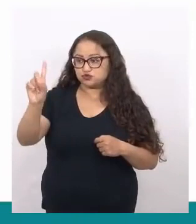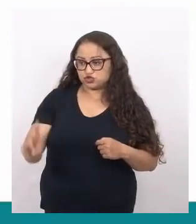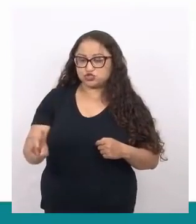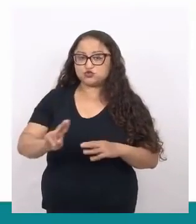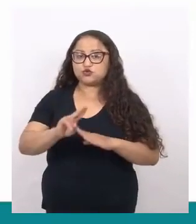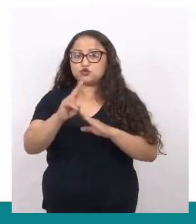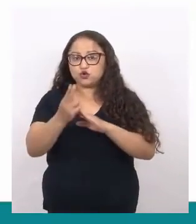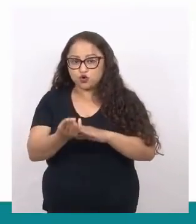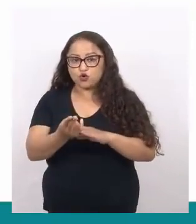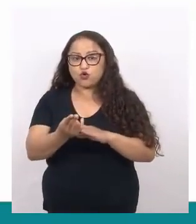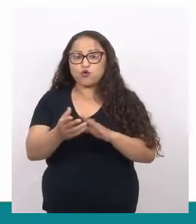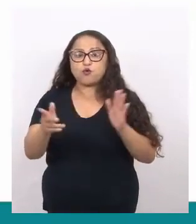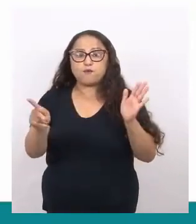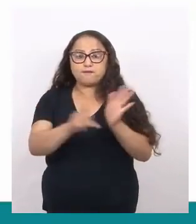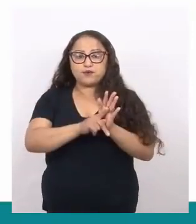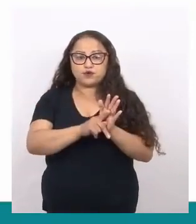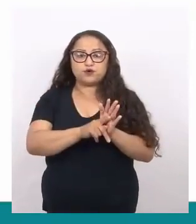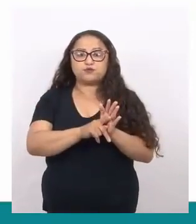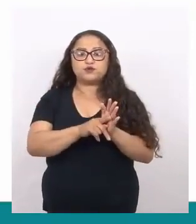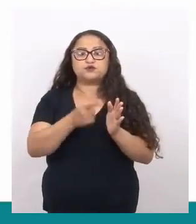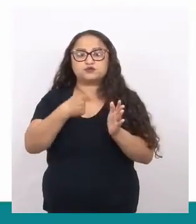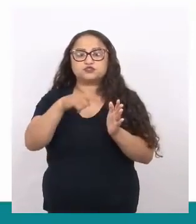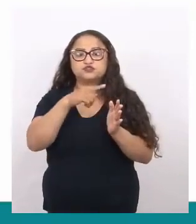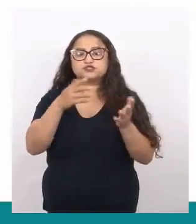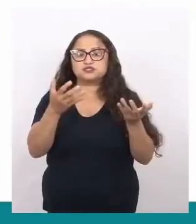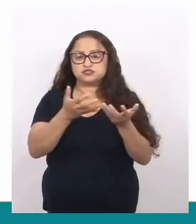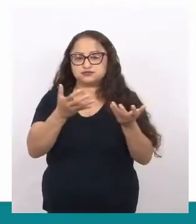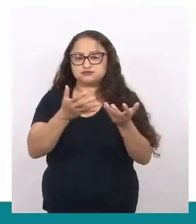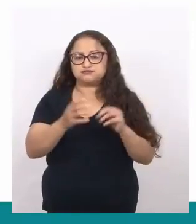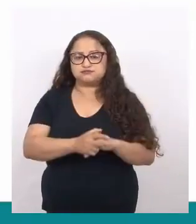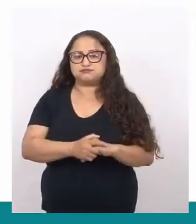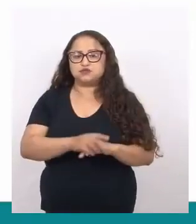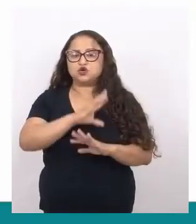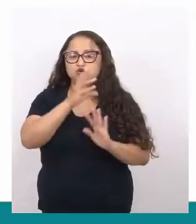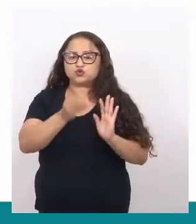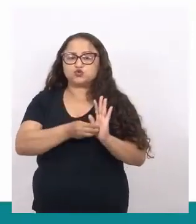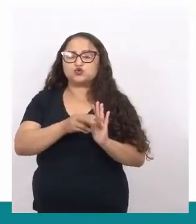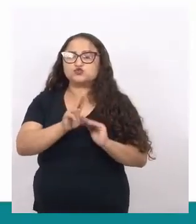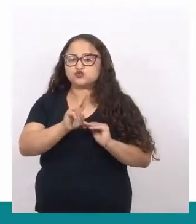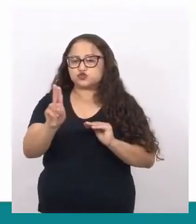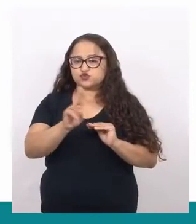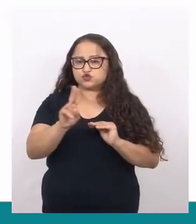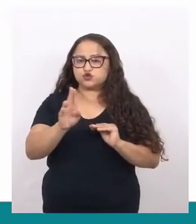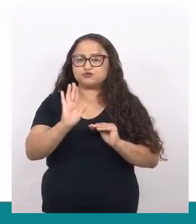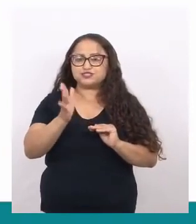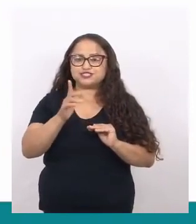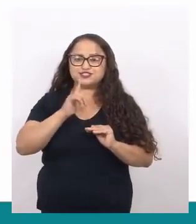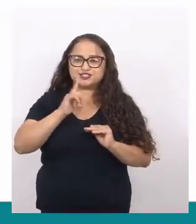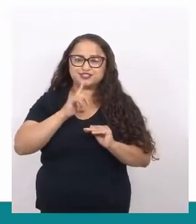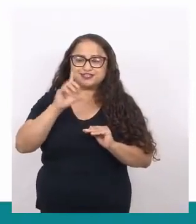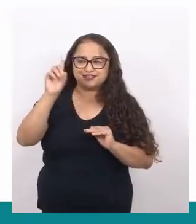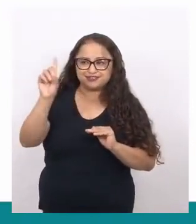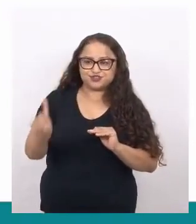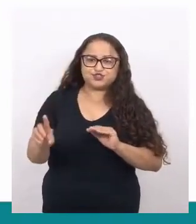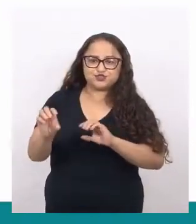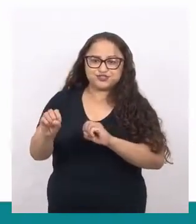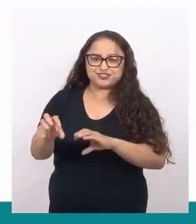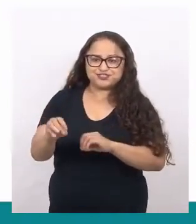comissão de atribuição, que a gente criou esse perfil esse ano, com todos os nomes que foram passados para a gente pelas diretorias de